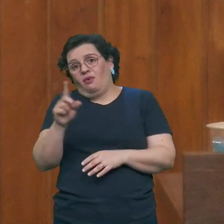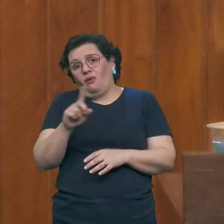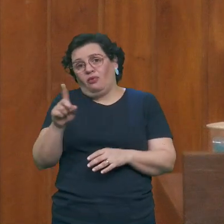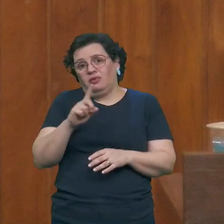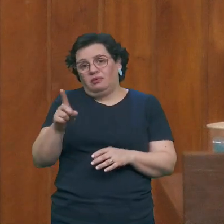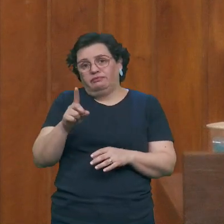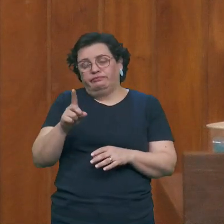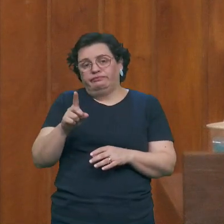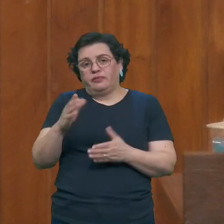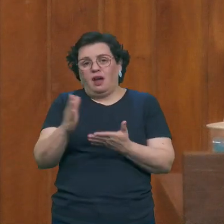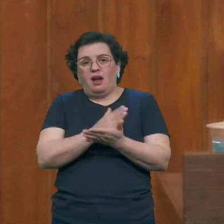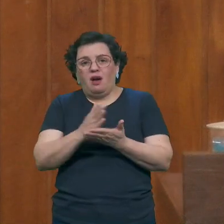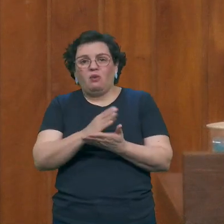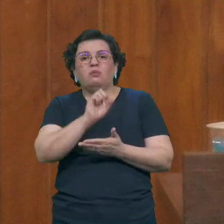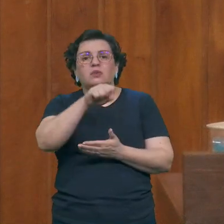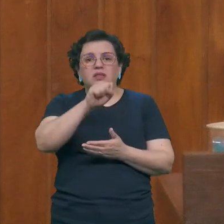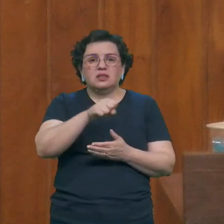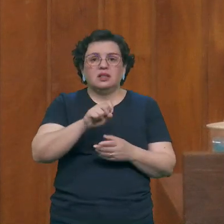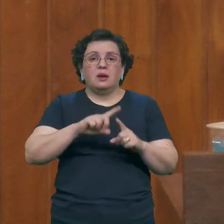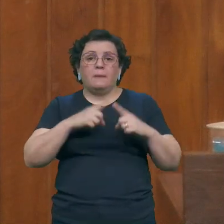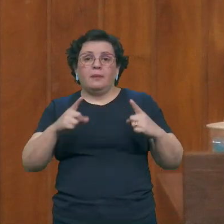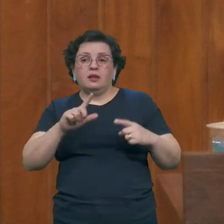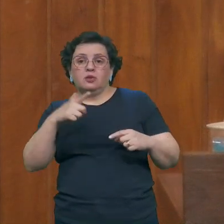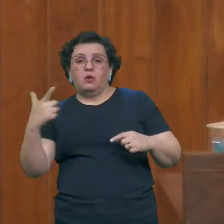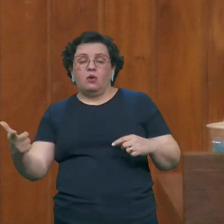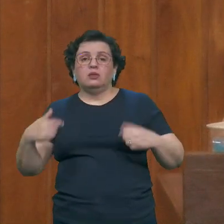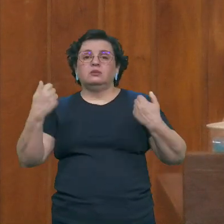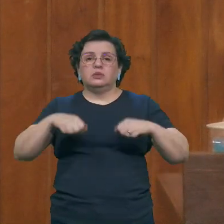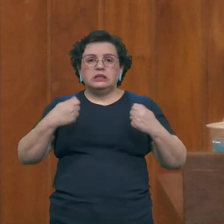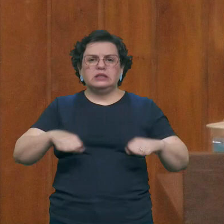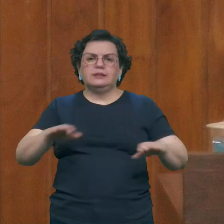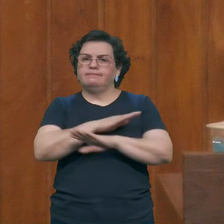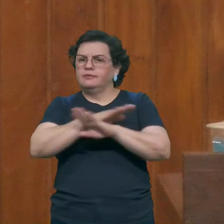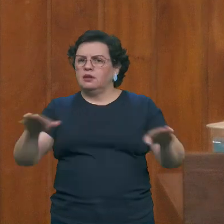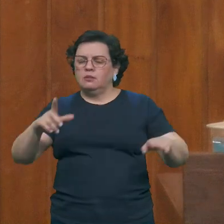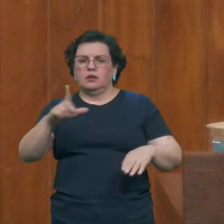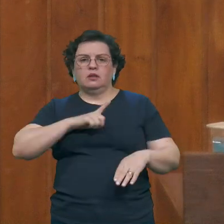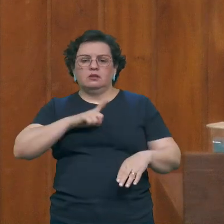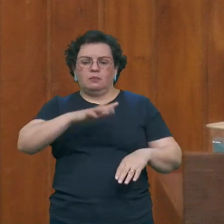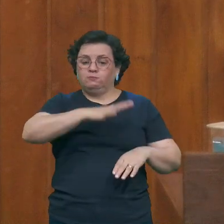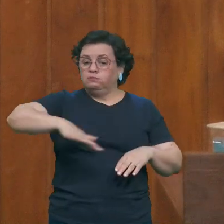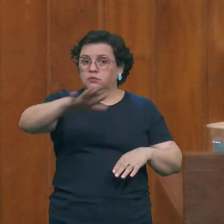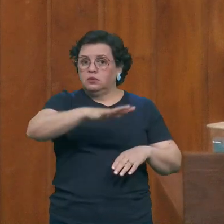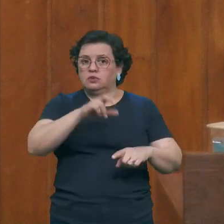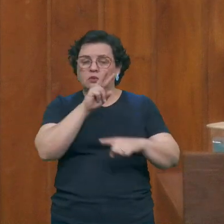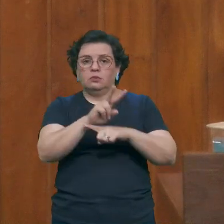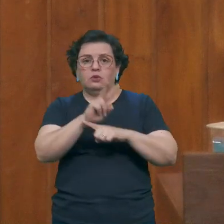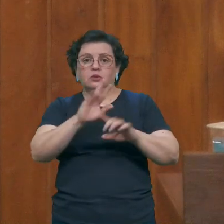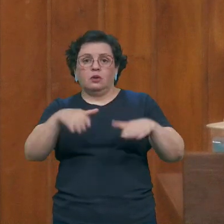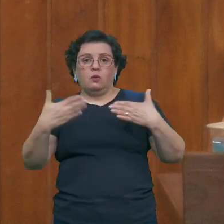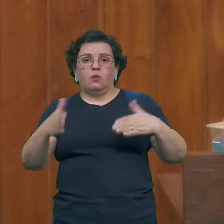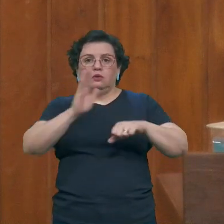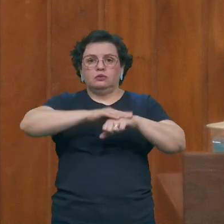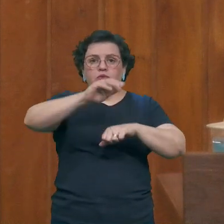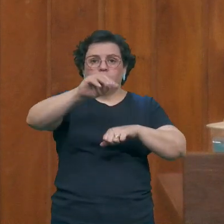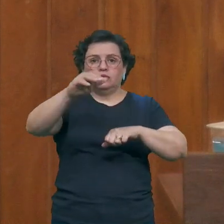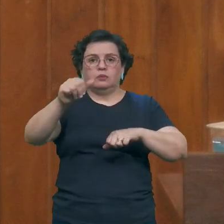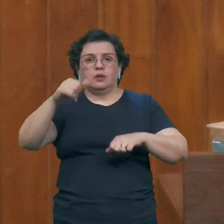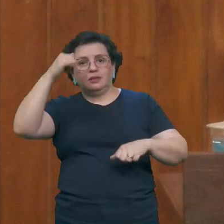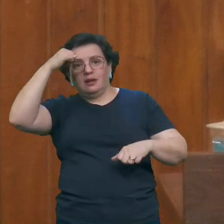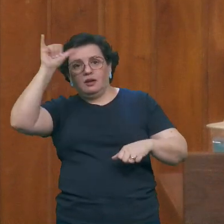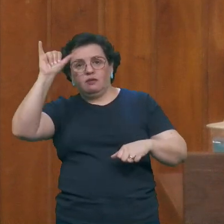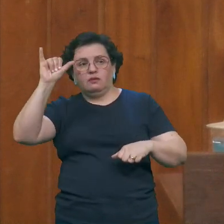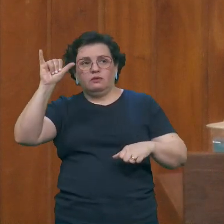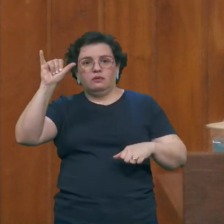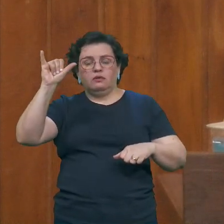sim. Precisa acabar. Temos uma rede de proteção que, quando acionado, evita